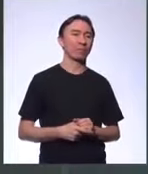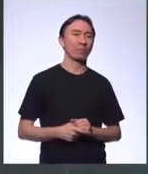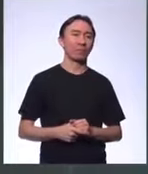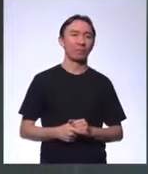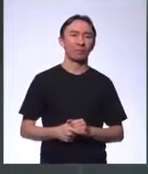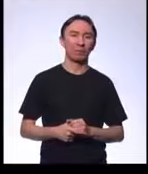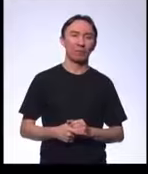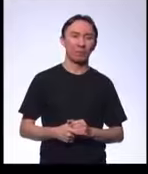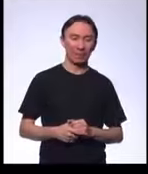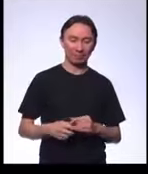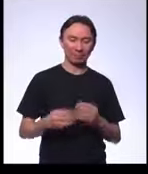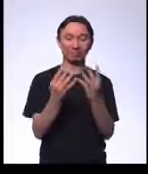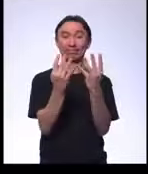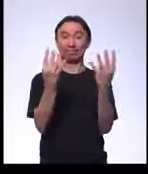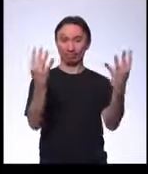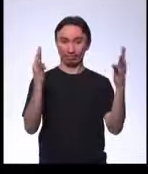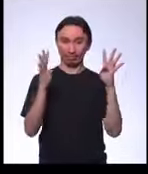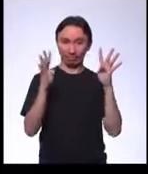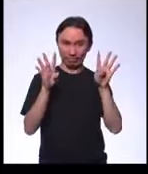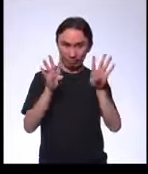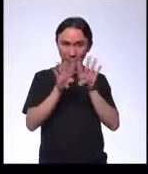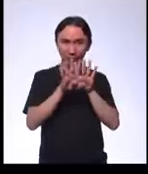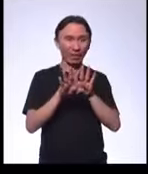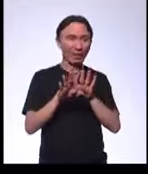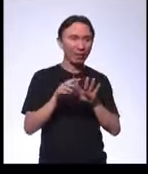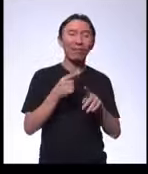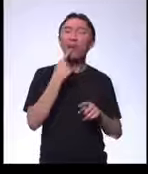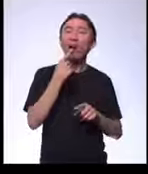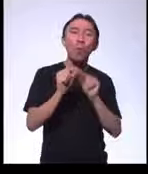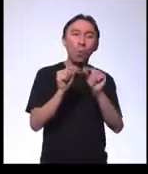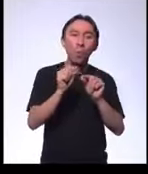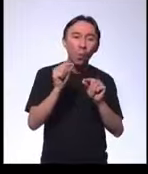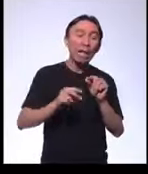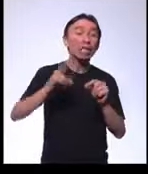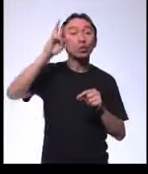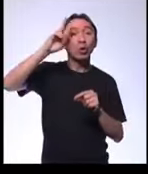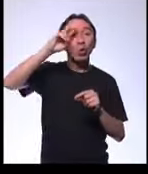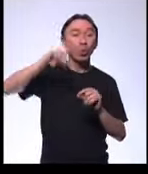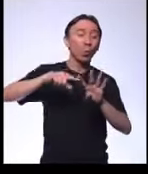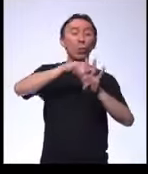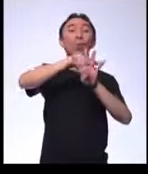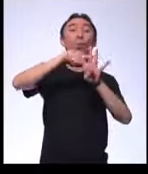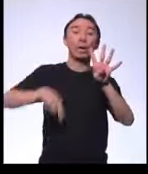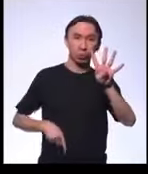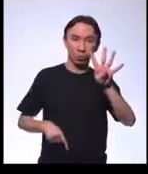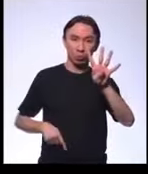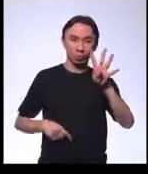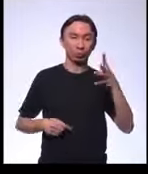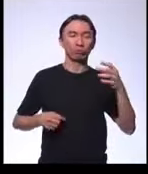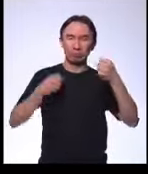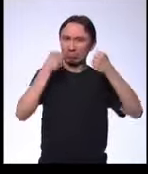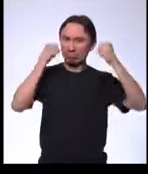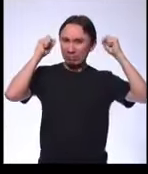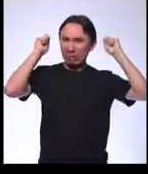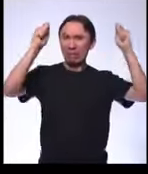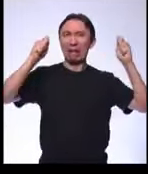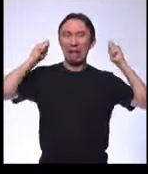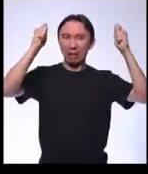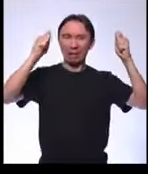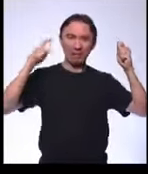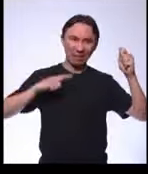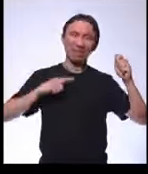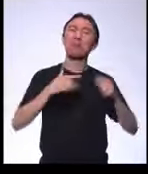Essa cela fala um pouco da história de 4 militantes que morreram em decorrência das torturas